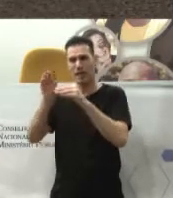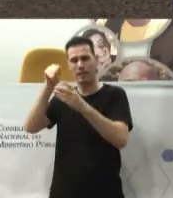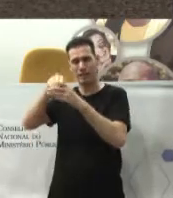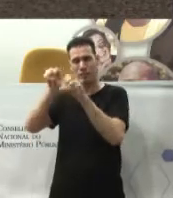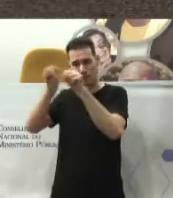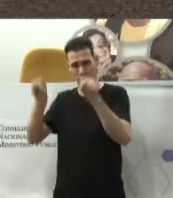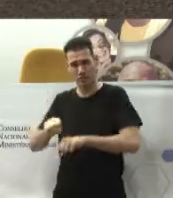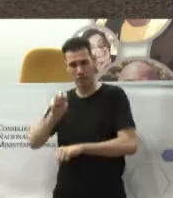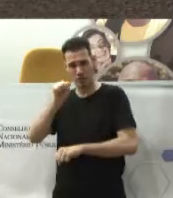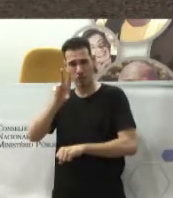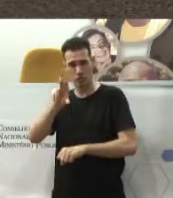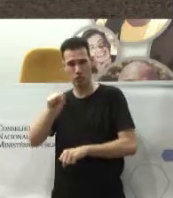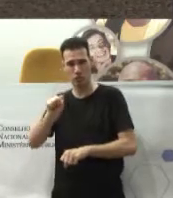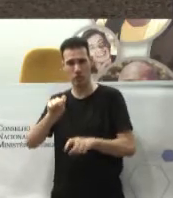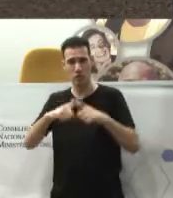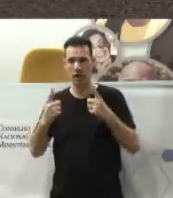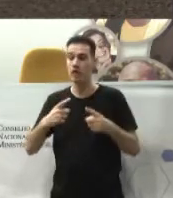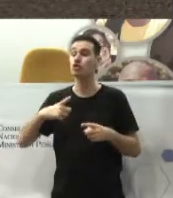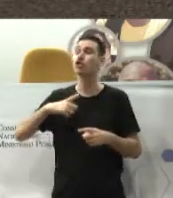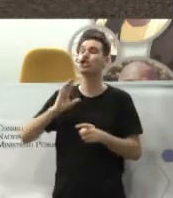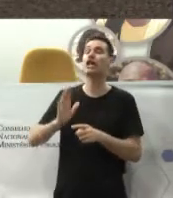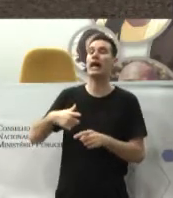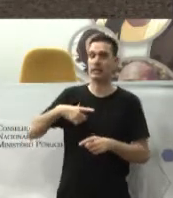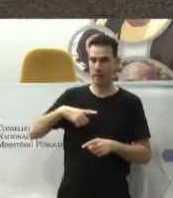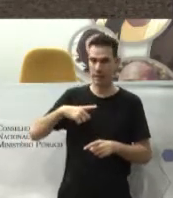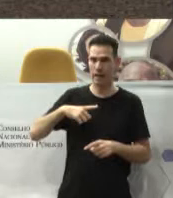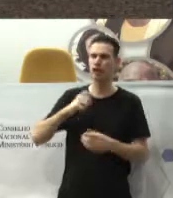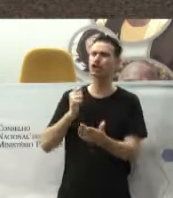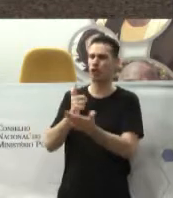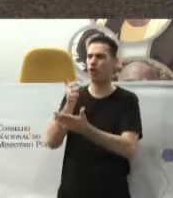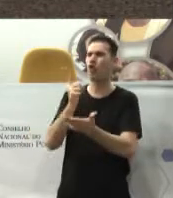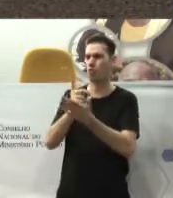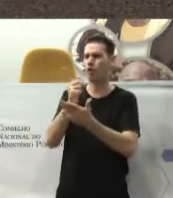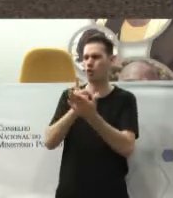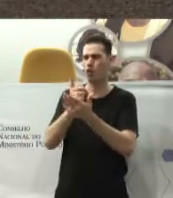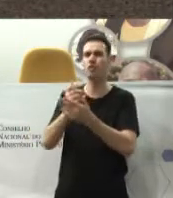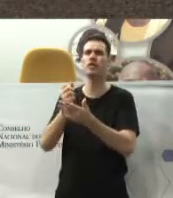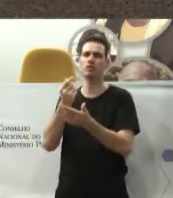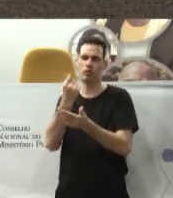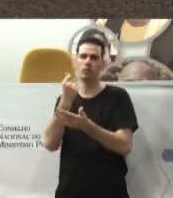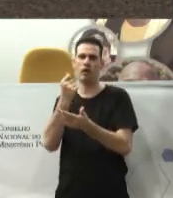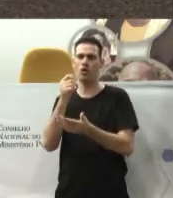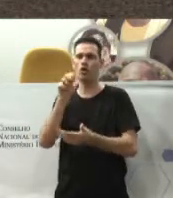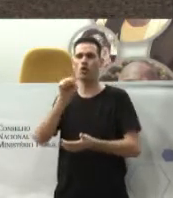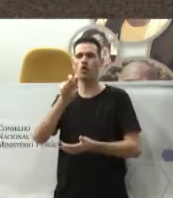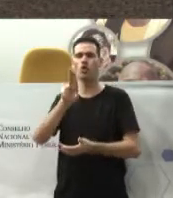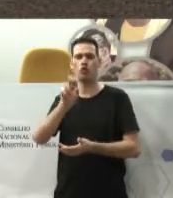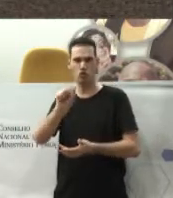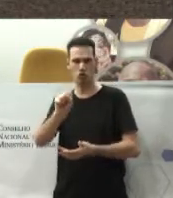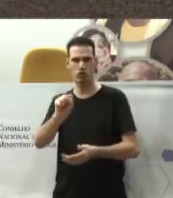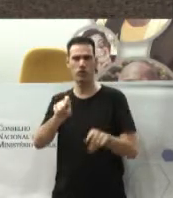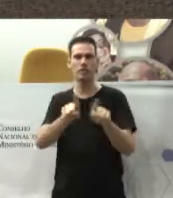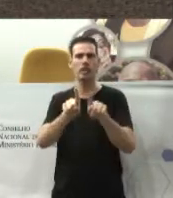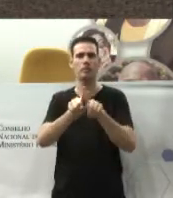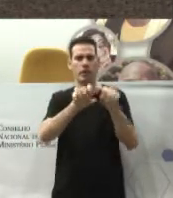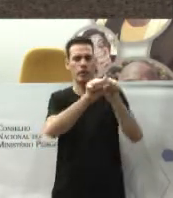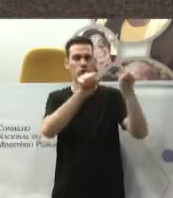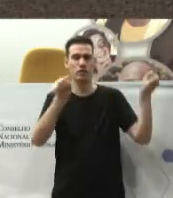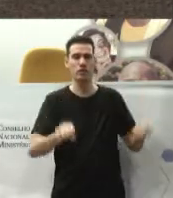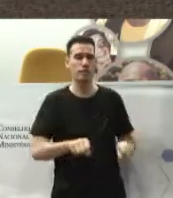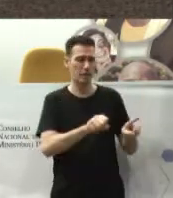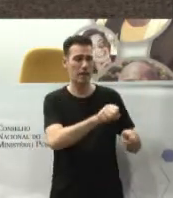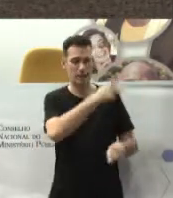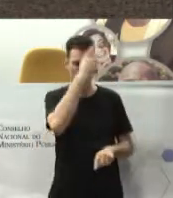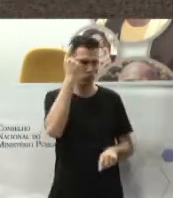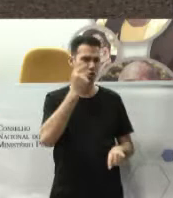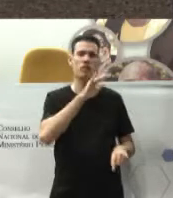preço SUS. Mas o que é previsto pelo SUS, a gente já compra pelo preço SUS. E temos um sistema que o paciente acompanha a